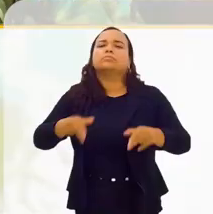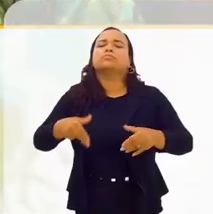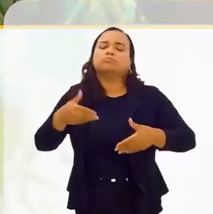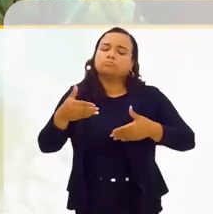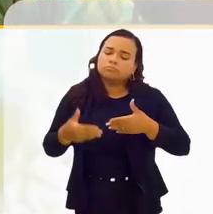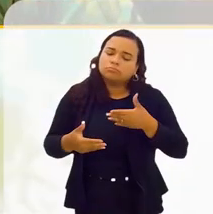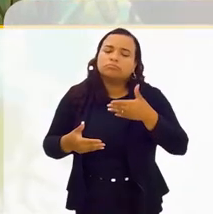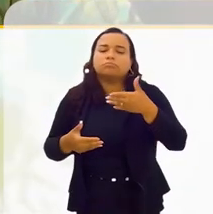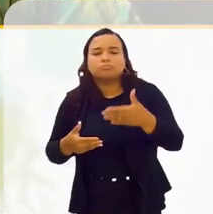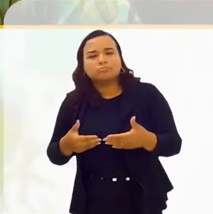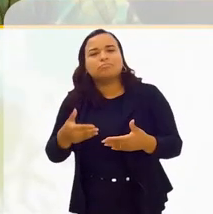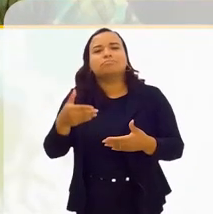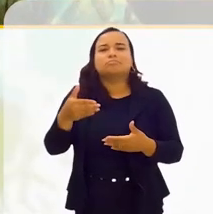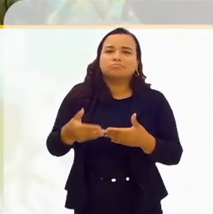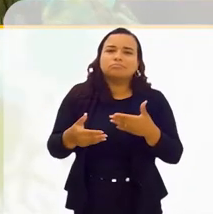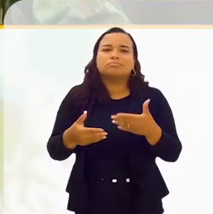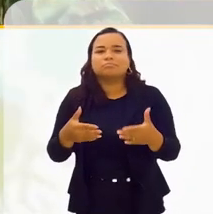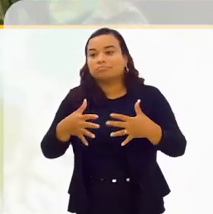sabe